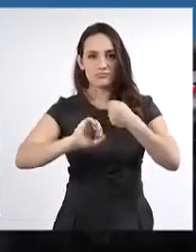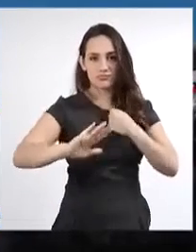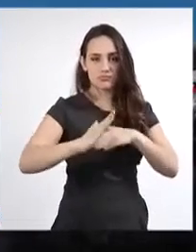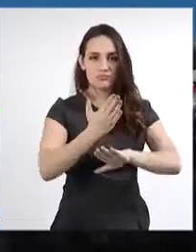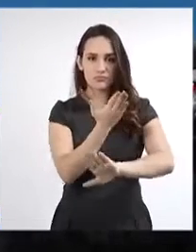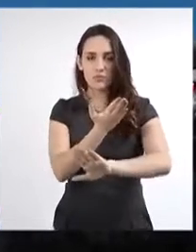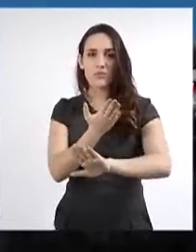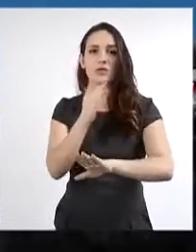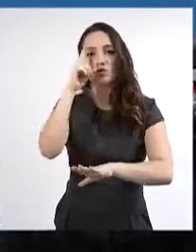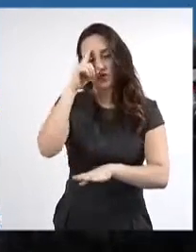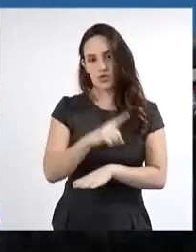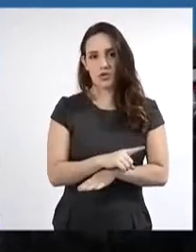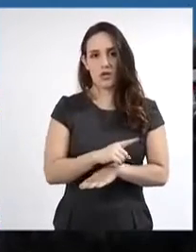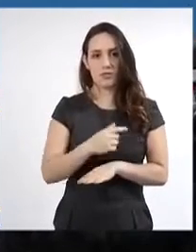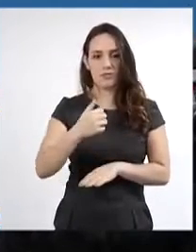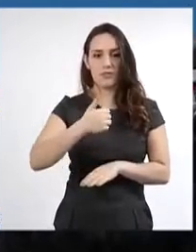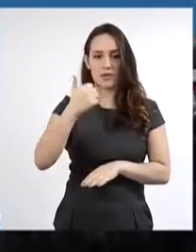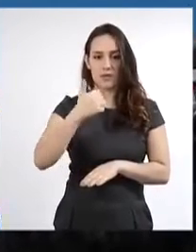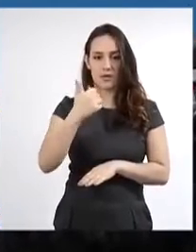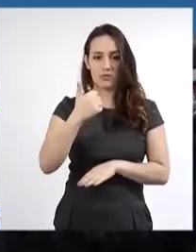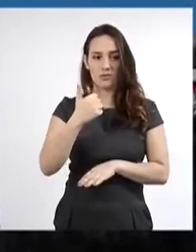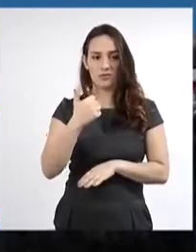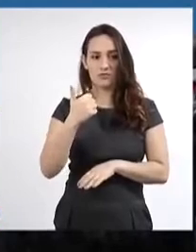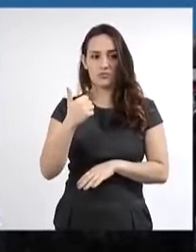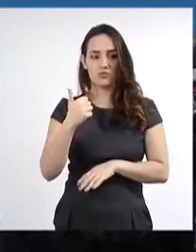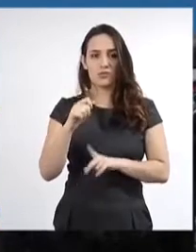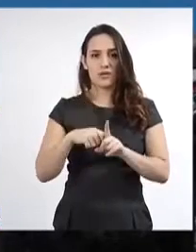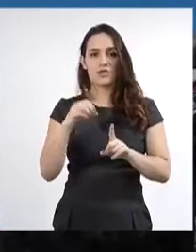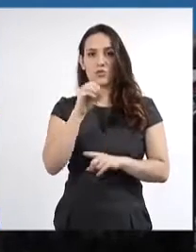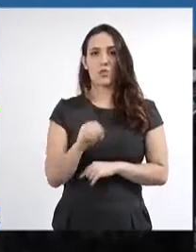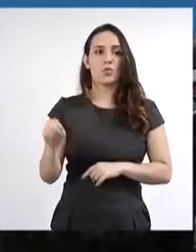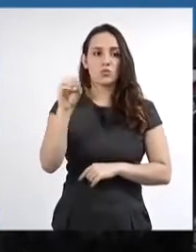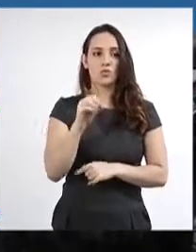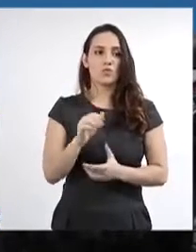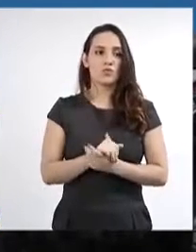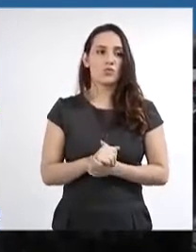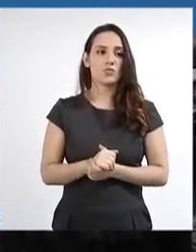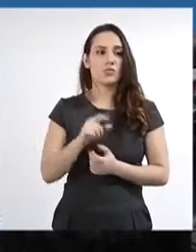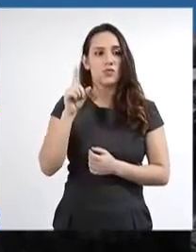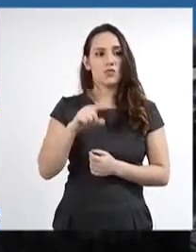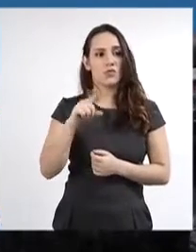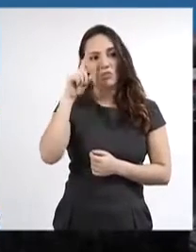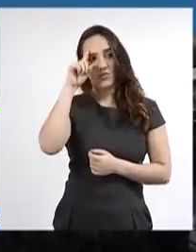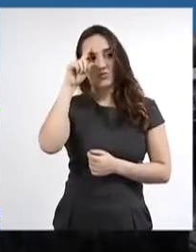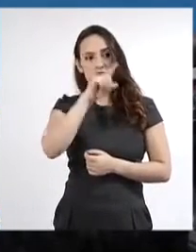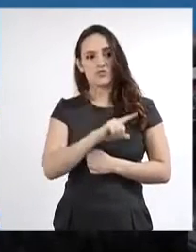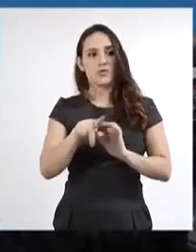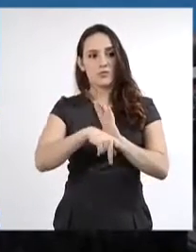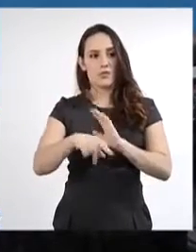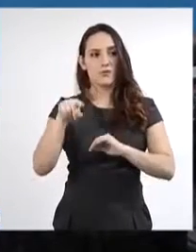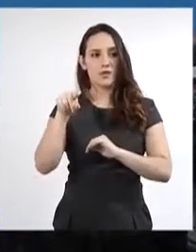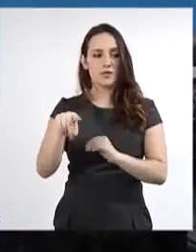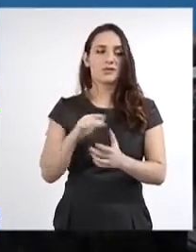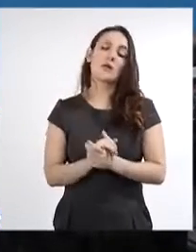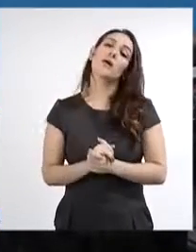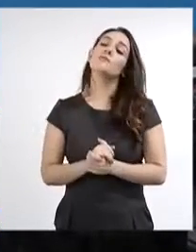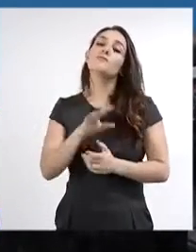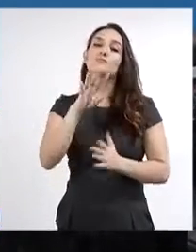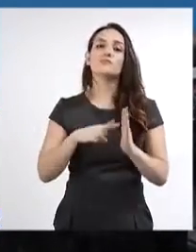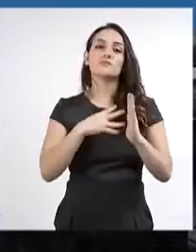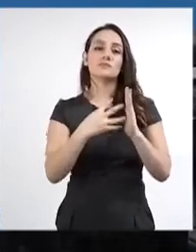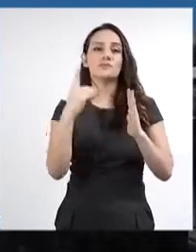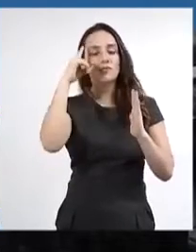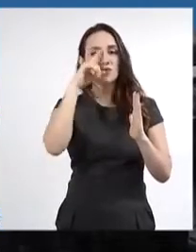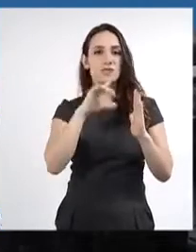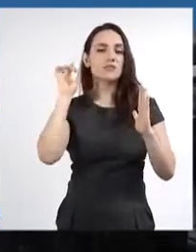anualmente no dia 1º de outubro. O dia instituído no caput desse artigo passará a constar no calendário oficial de